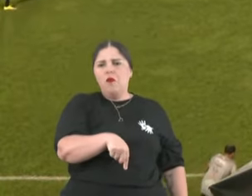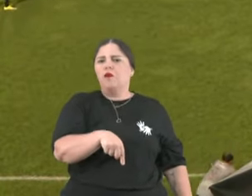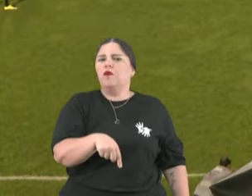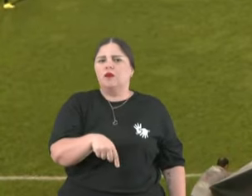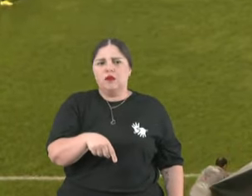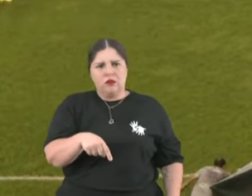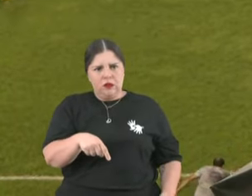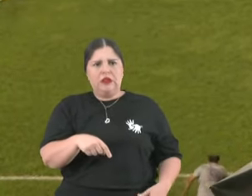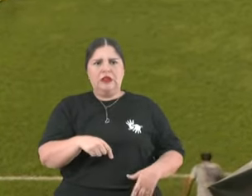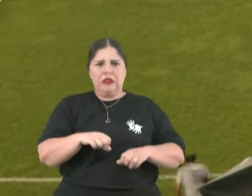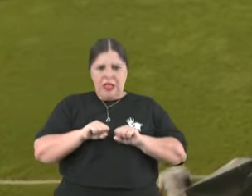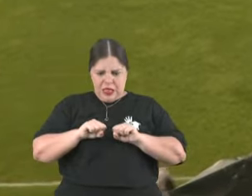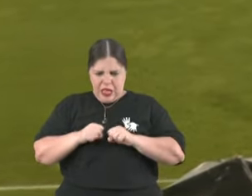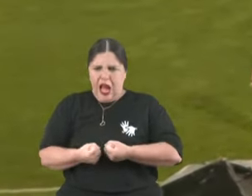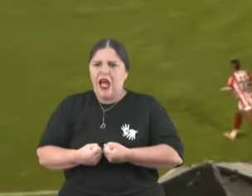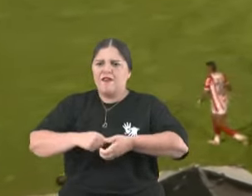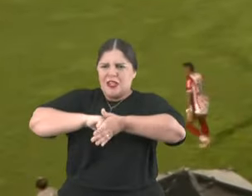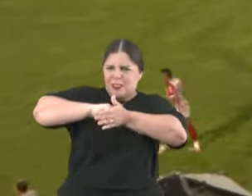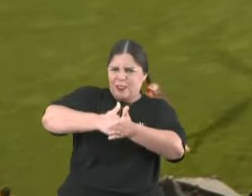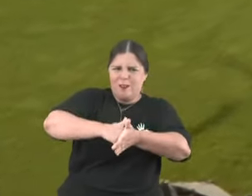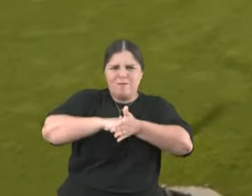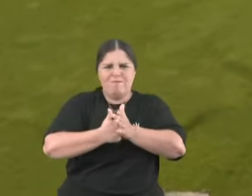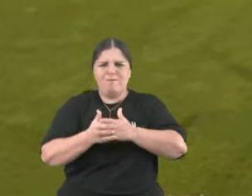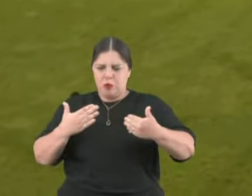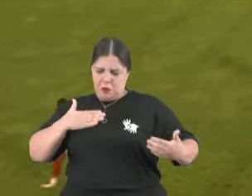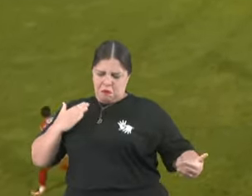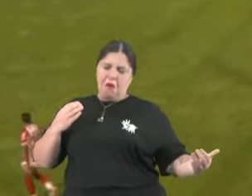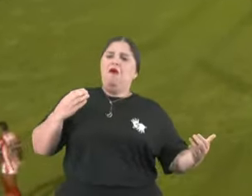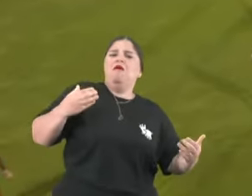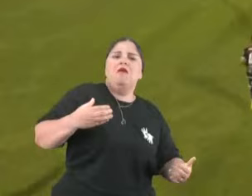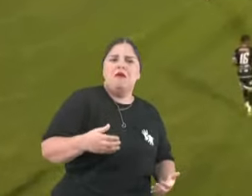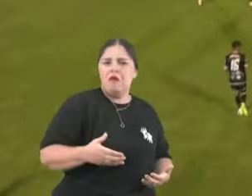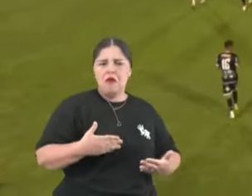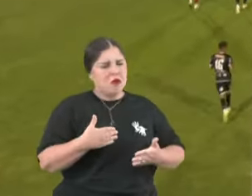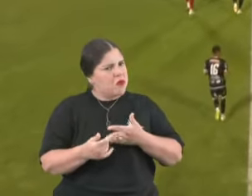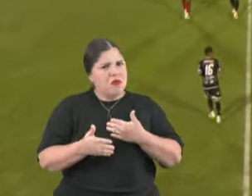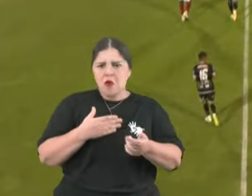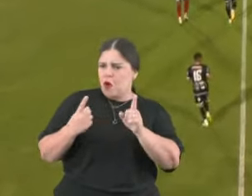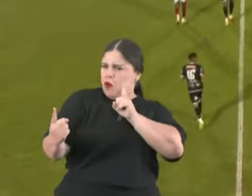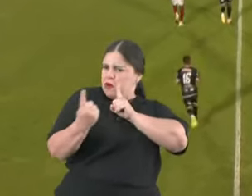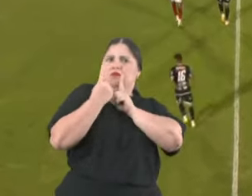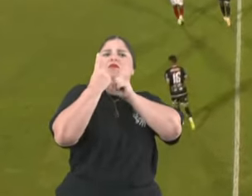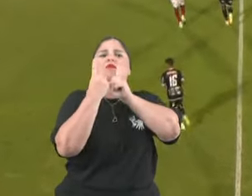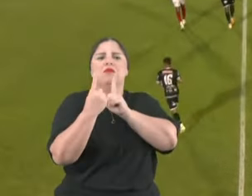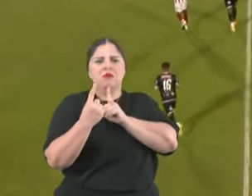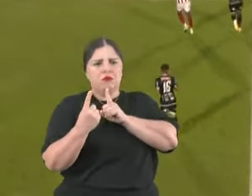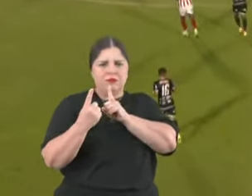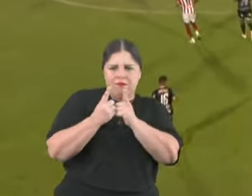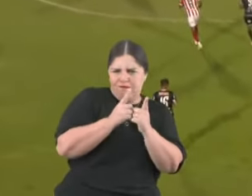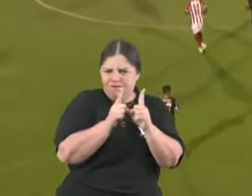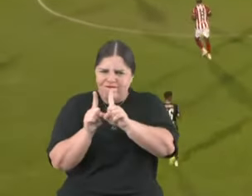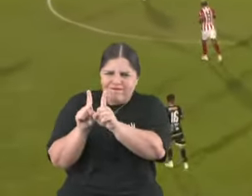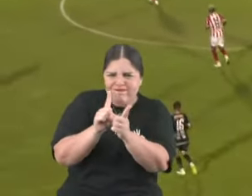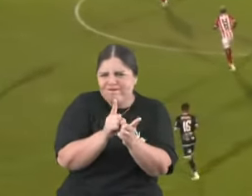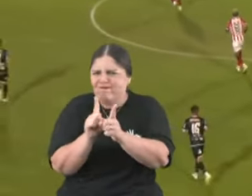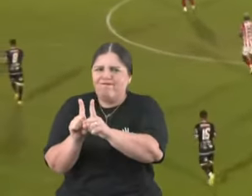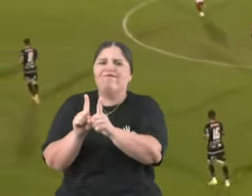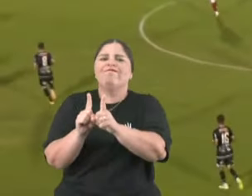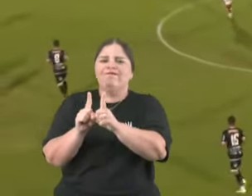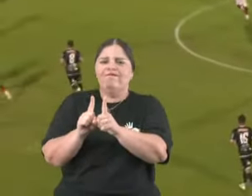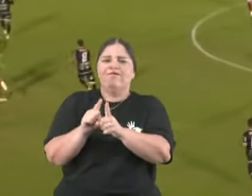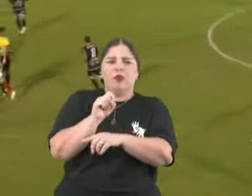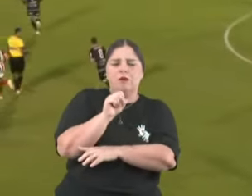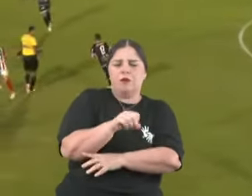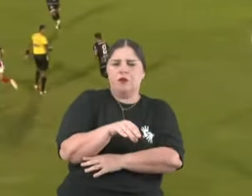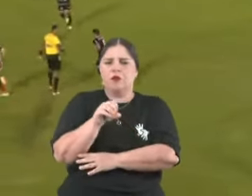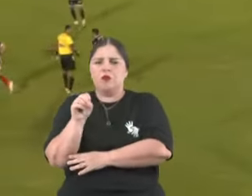Aquela falta, aquele lance que ele disputa com o Kelly, qualquer um chegaria juntando ali, né? Ele chega com o objetivo,